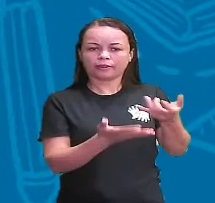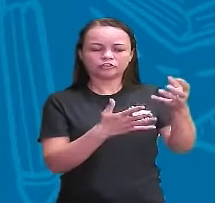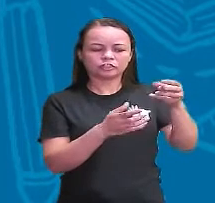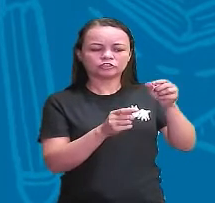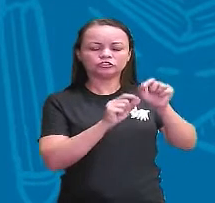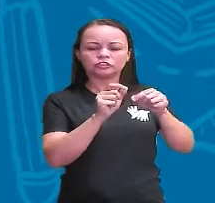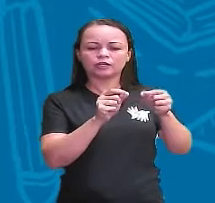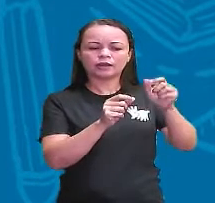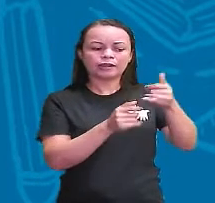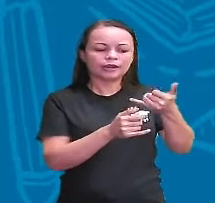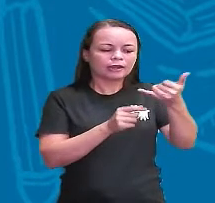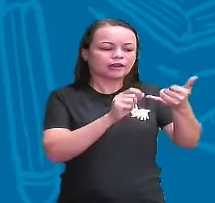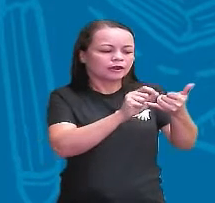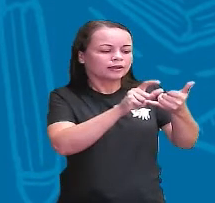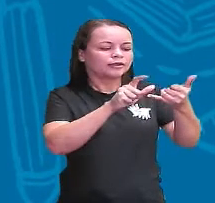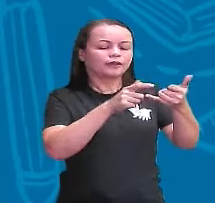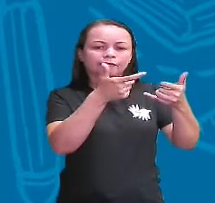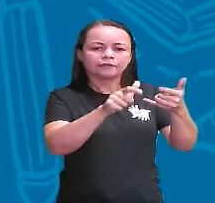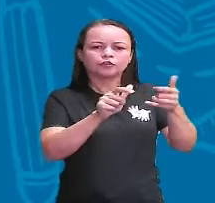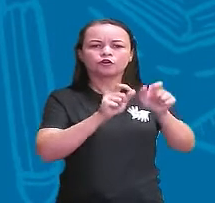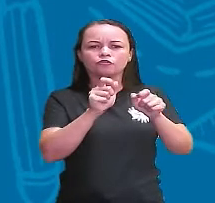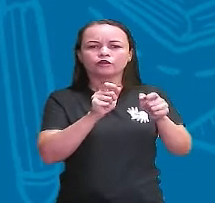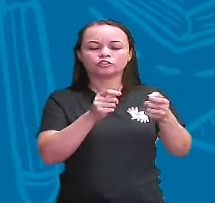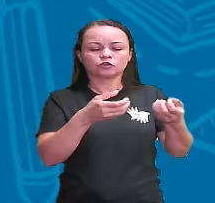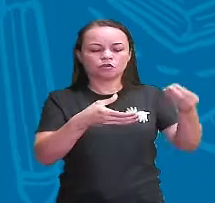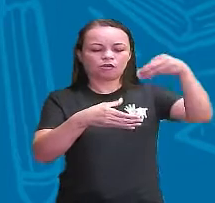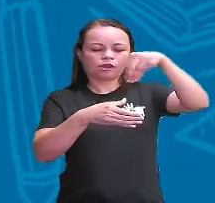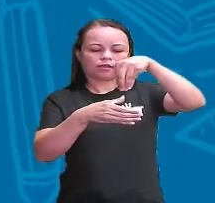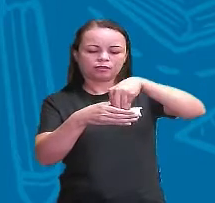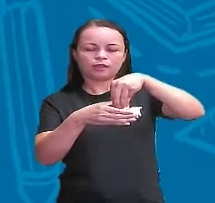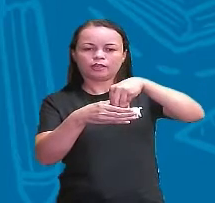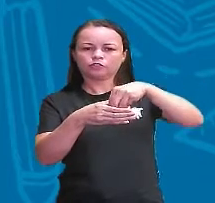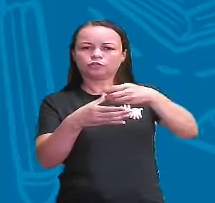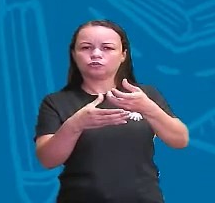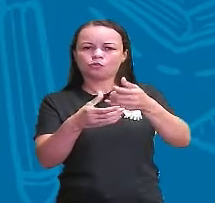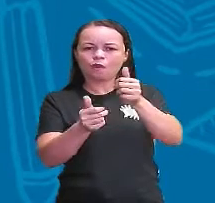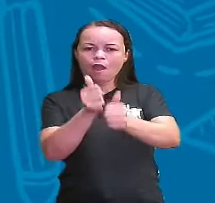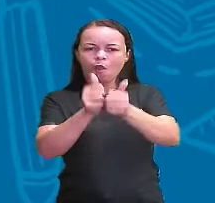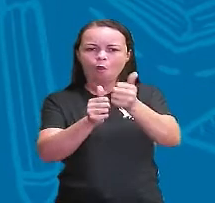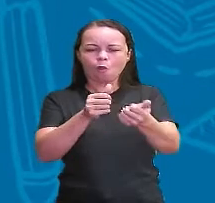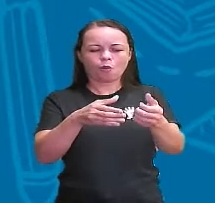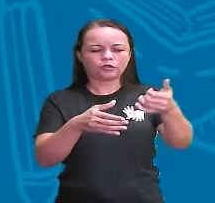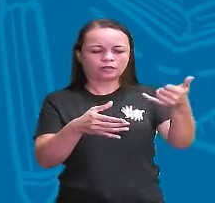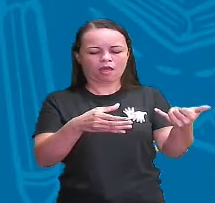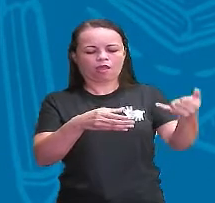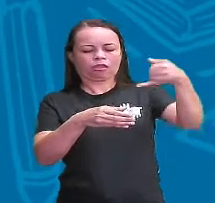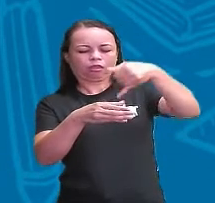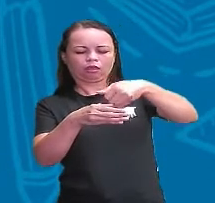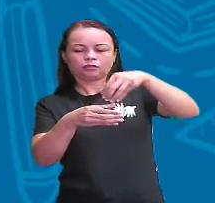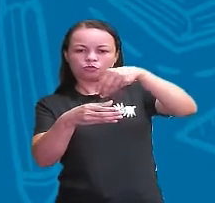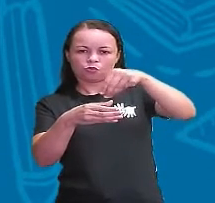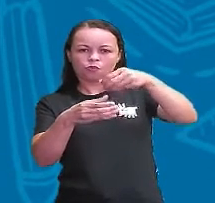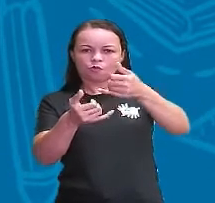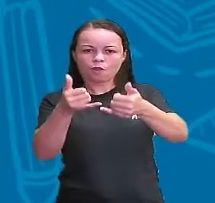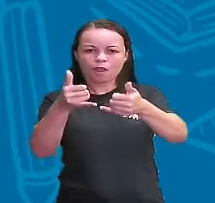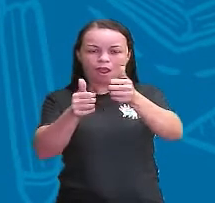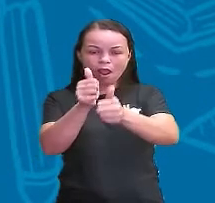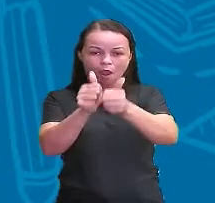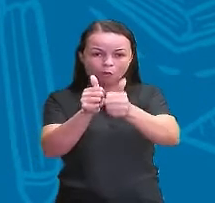a gente geralmente coloca ele dentro de um recipiente com arroz, porque o arroz ele